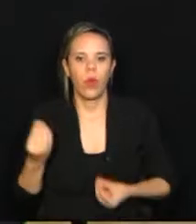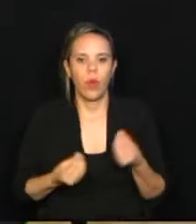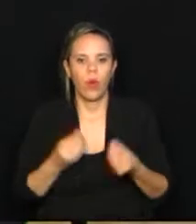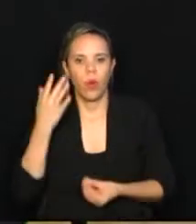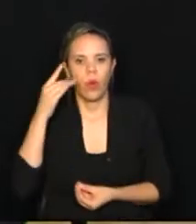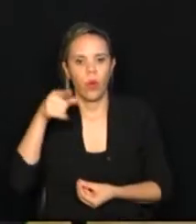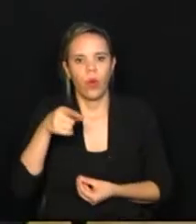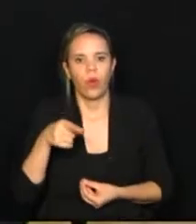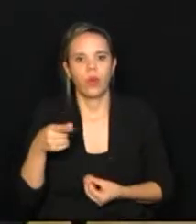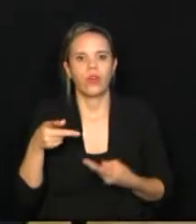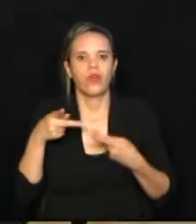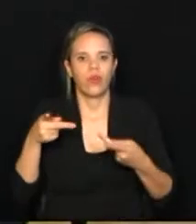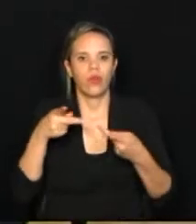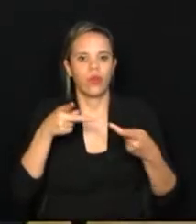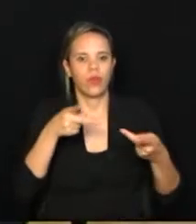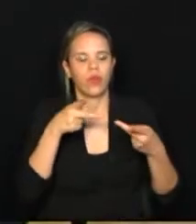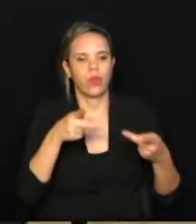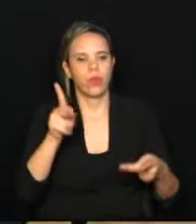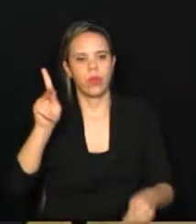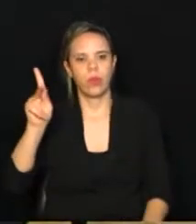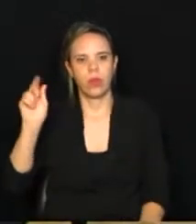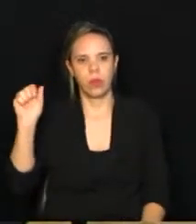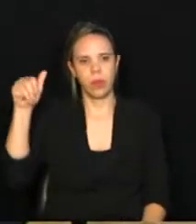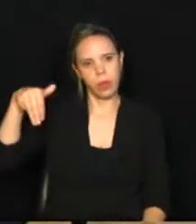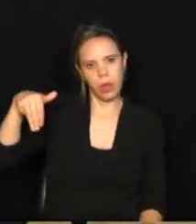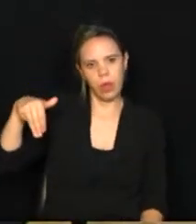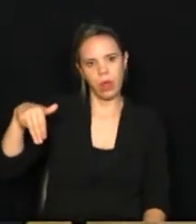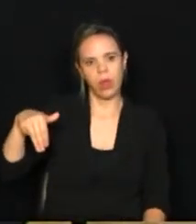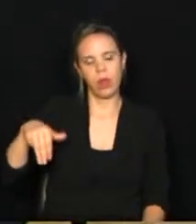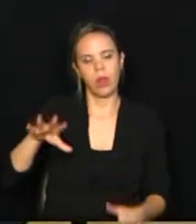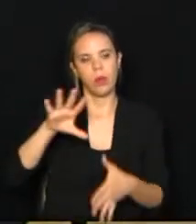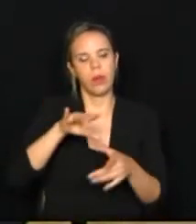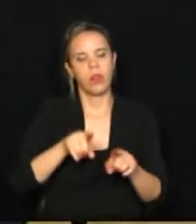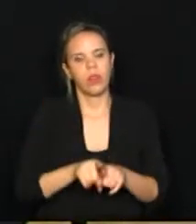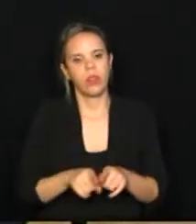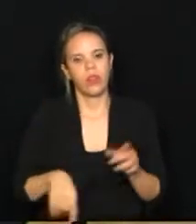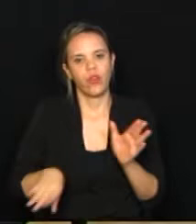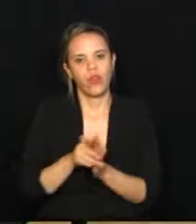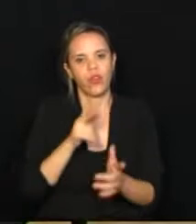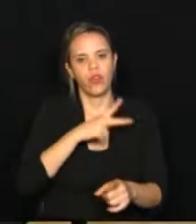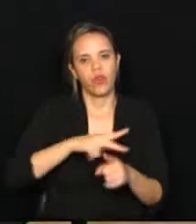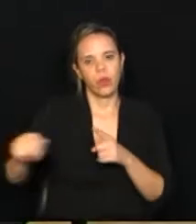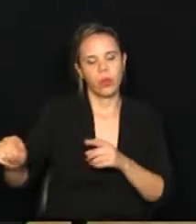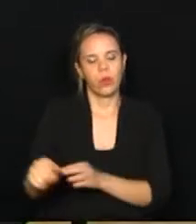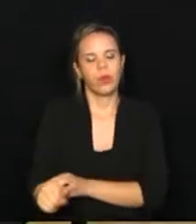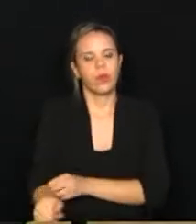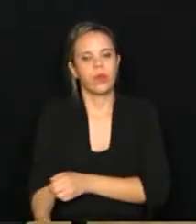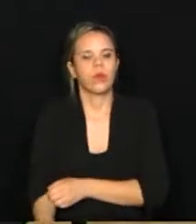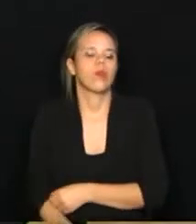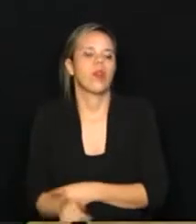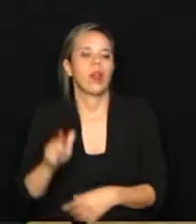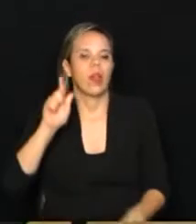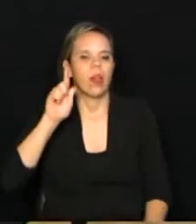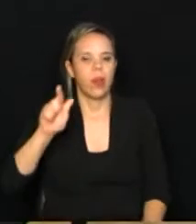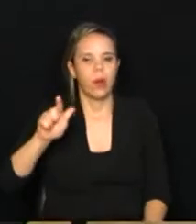sua convocação para o Pan-Americano e chegar a uma conquista de bronze lá em Guadalajara?